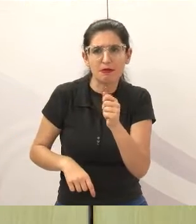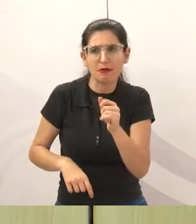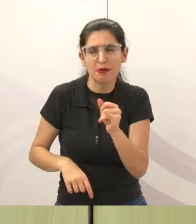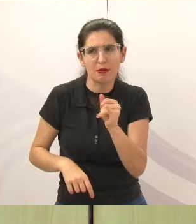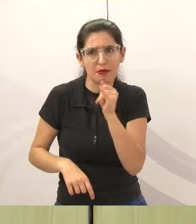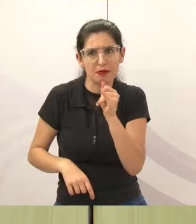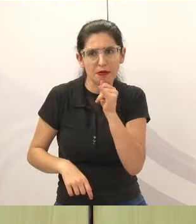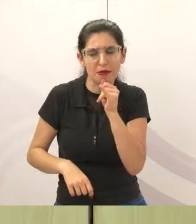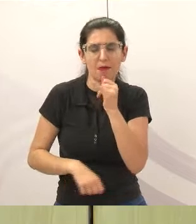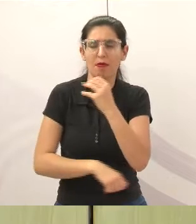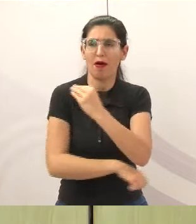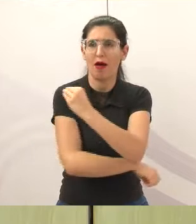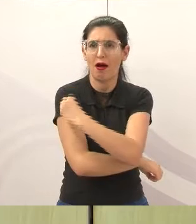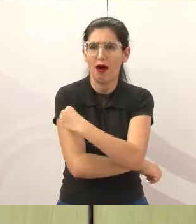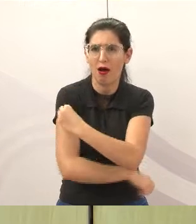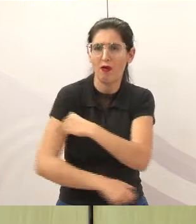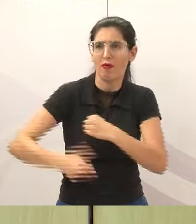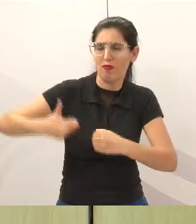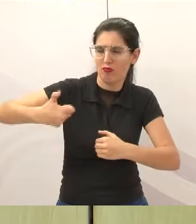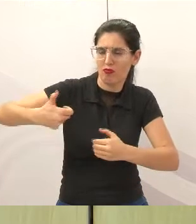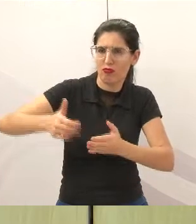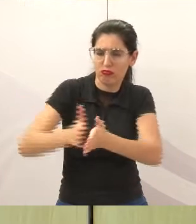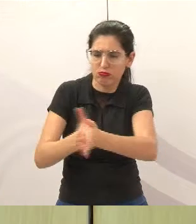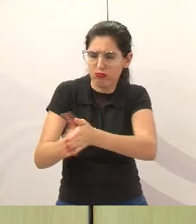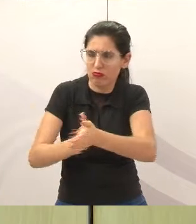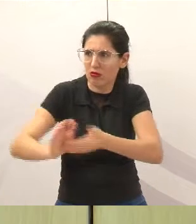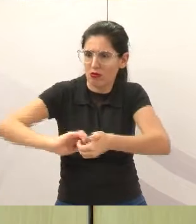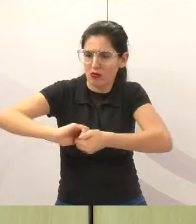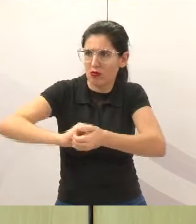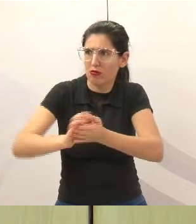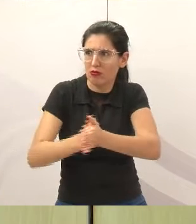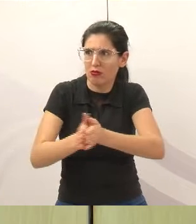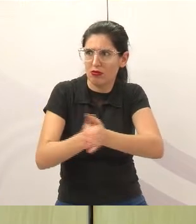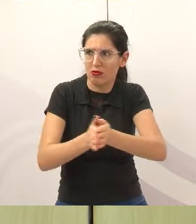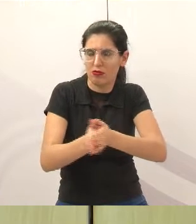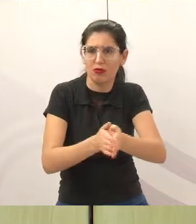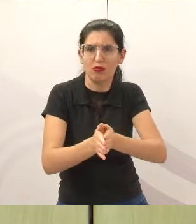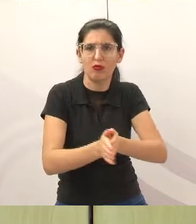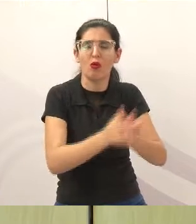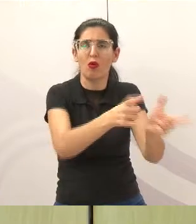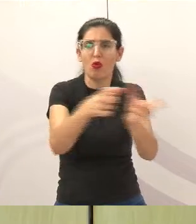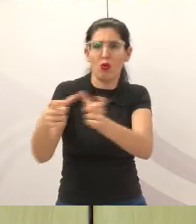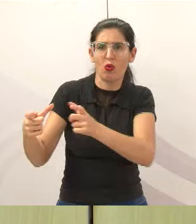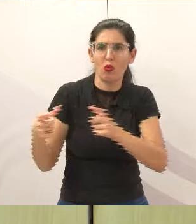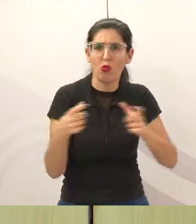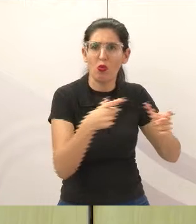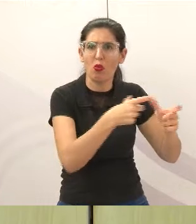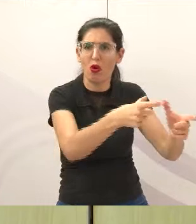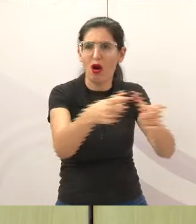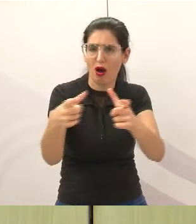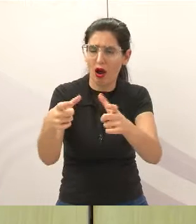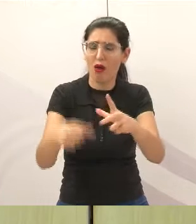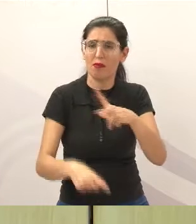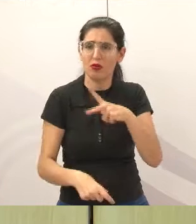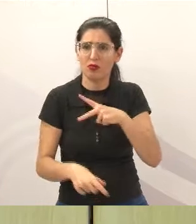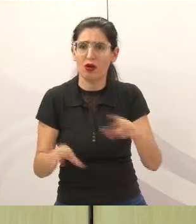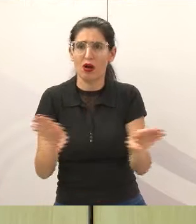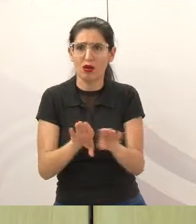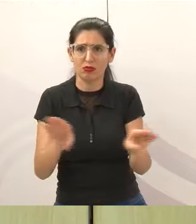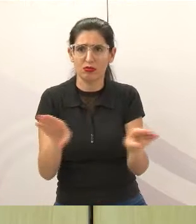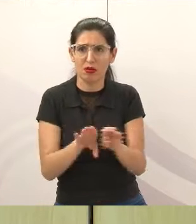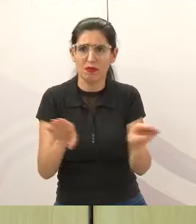sanitizantes por parte de estabelecimentos públicos e privados, nos termos